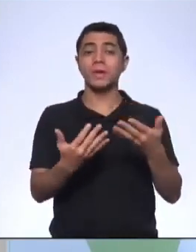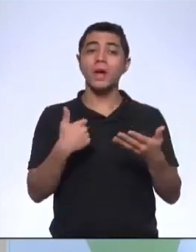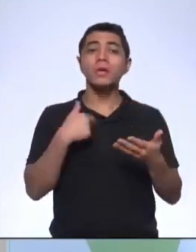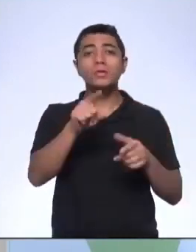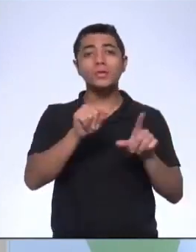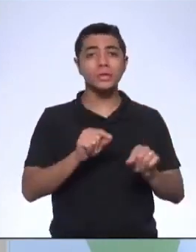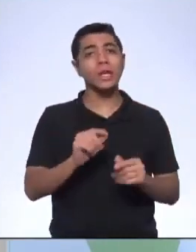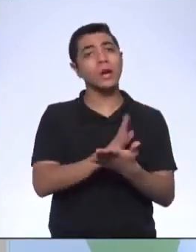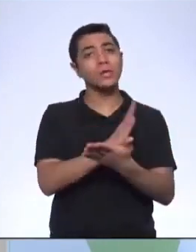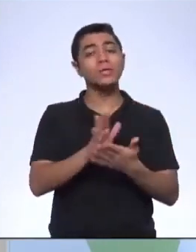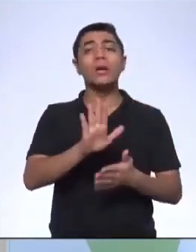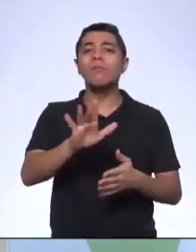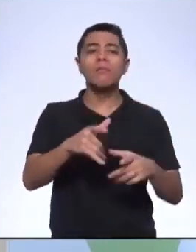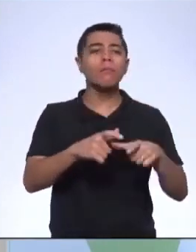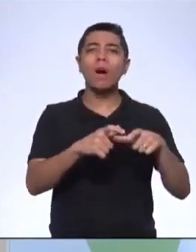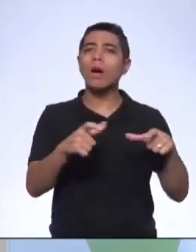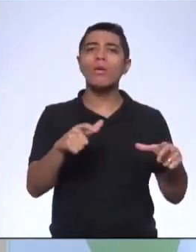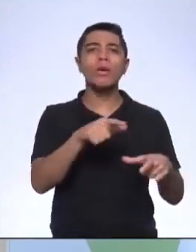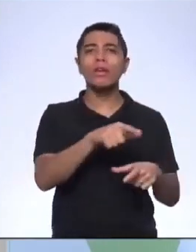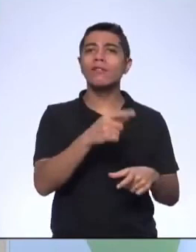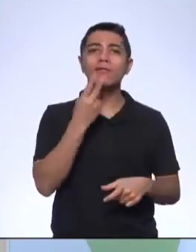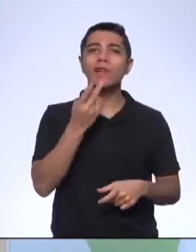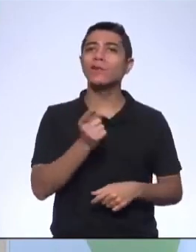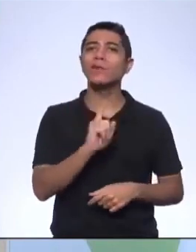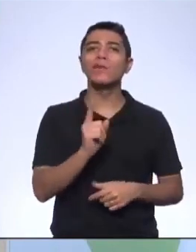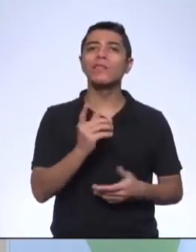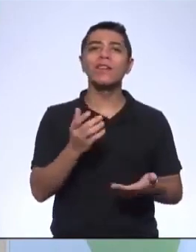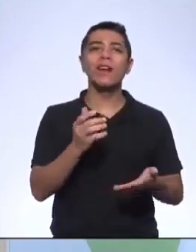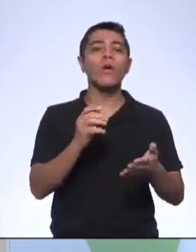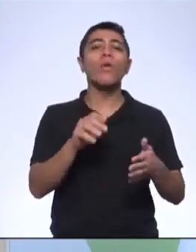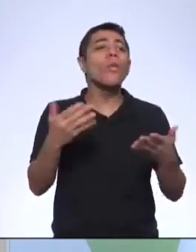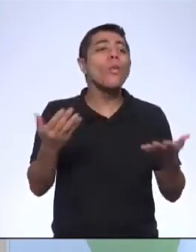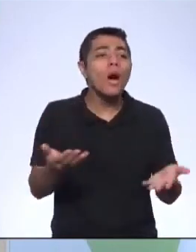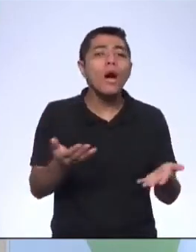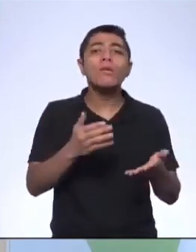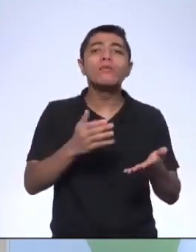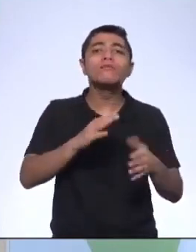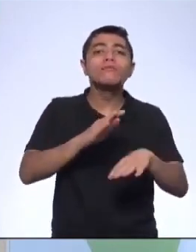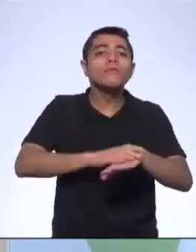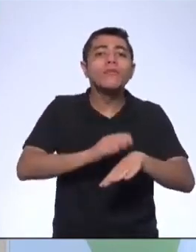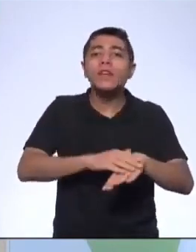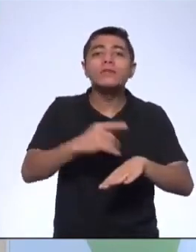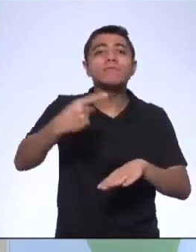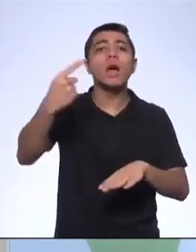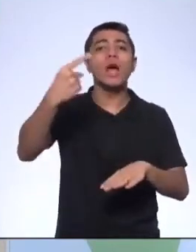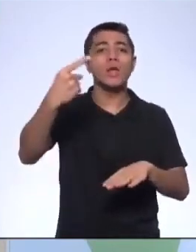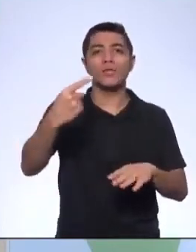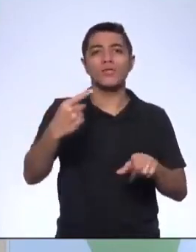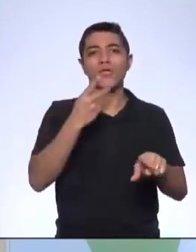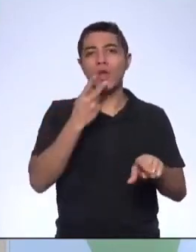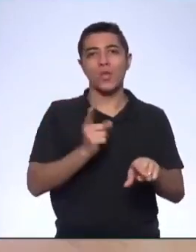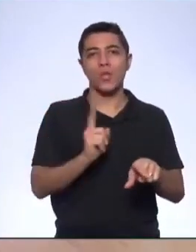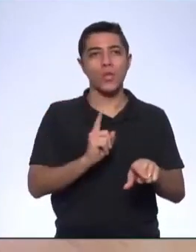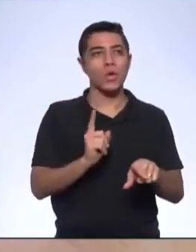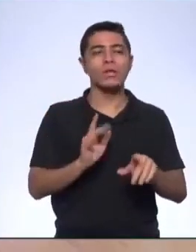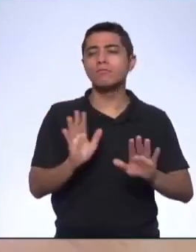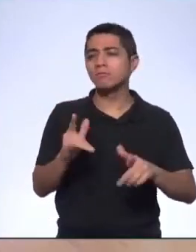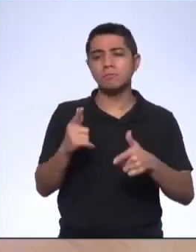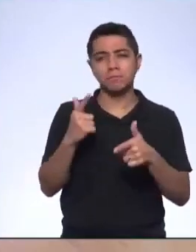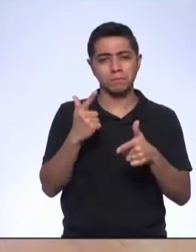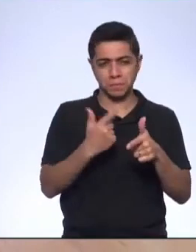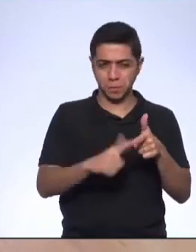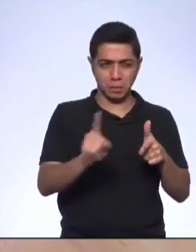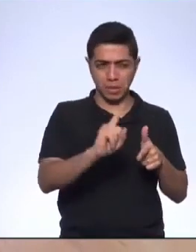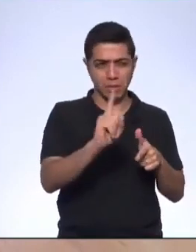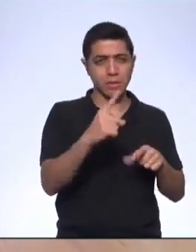é o que foi a tarefa que foi mais feita ou a que foi menos feita. Não tem problema, porque a pergunta foi, na verdade, a gente